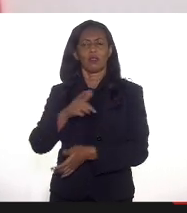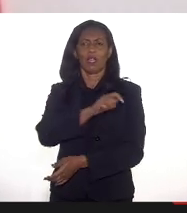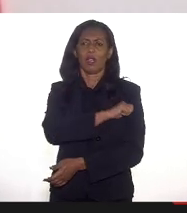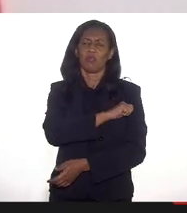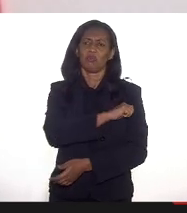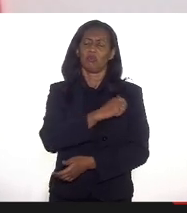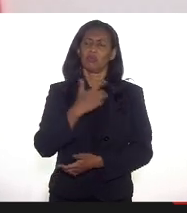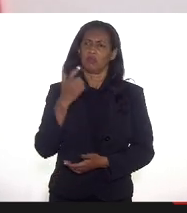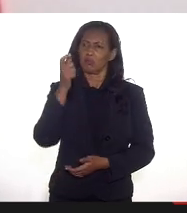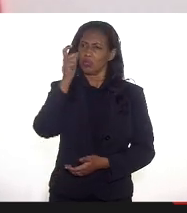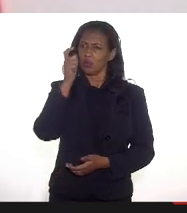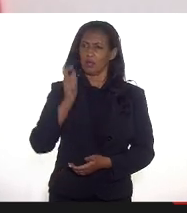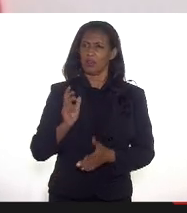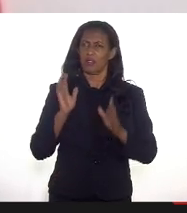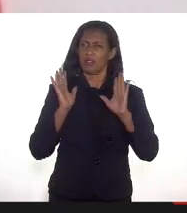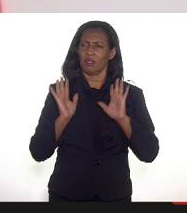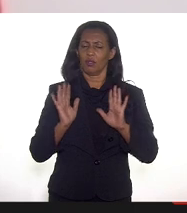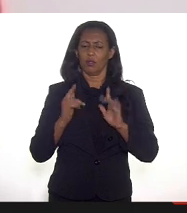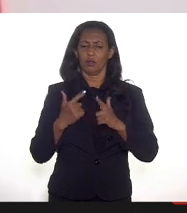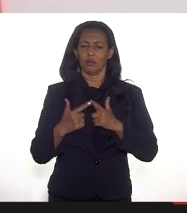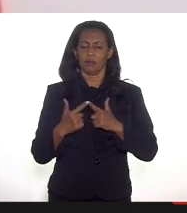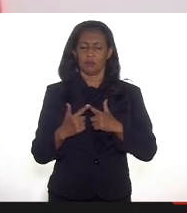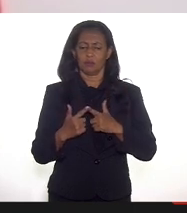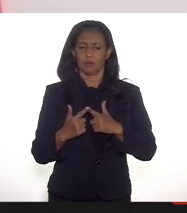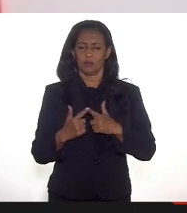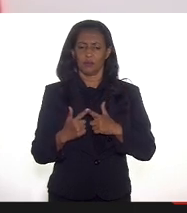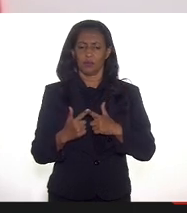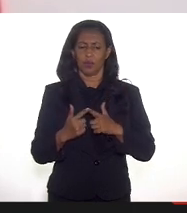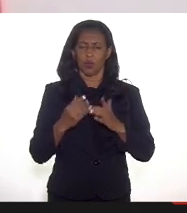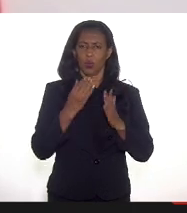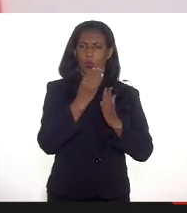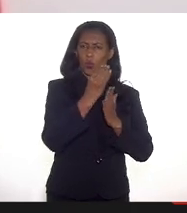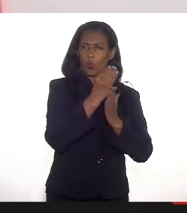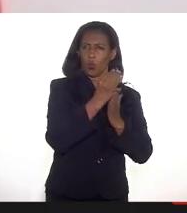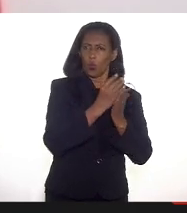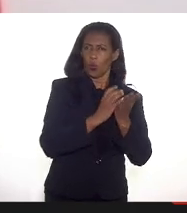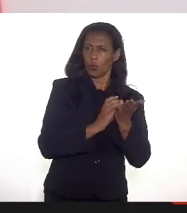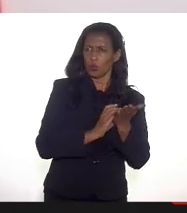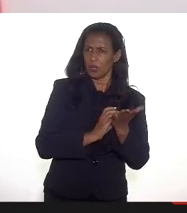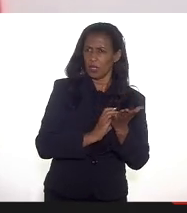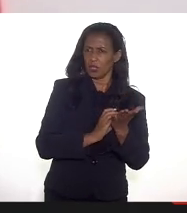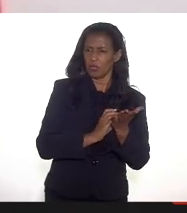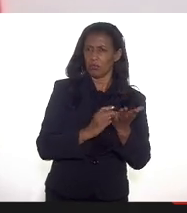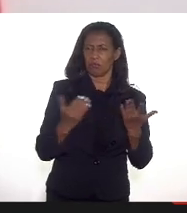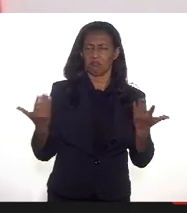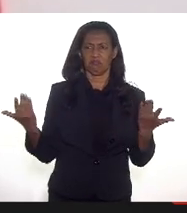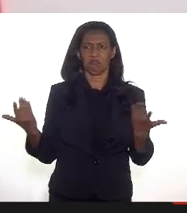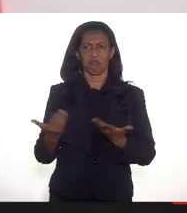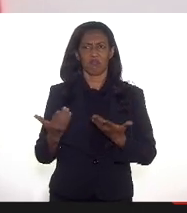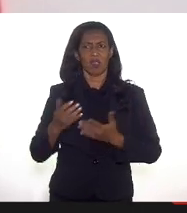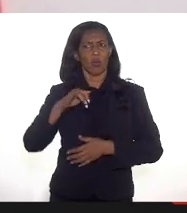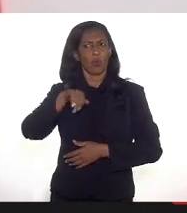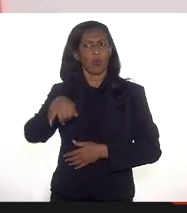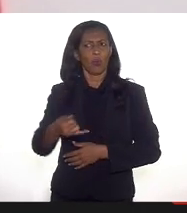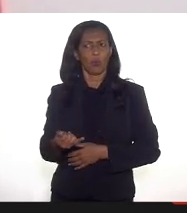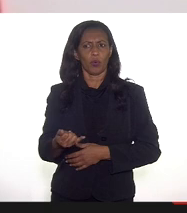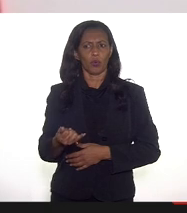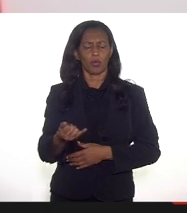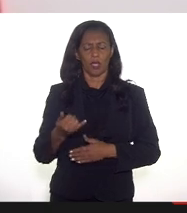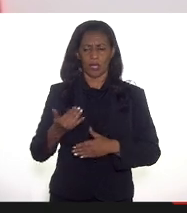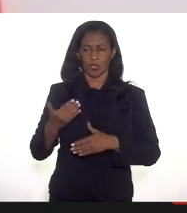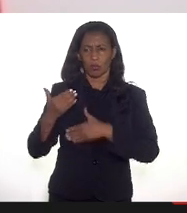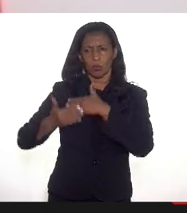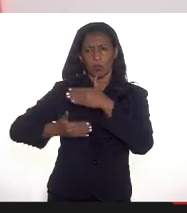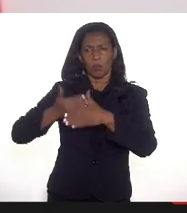atenção, considerando-se que as corporações, no contexto atual, se tornaram uma grande chance de oportunidade para os processos